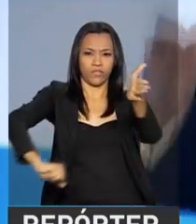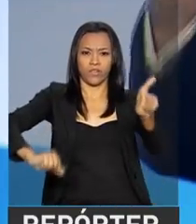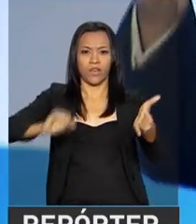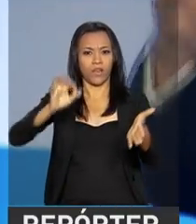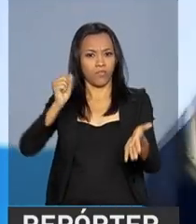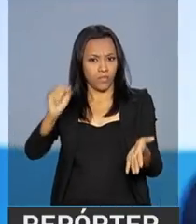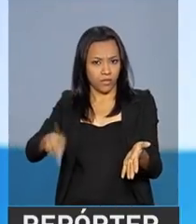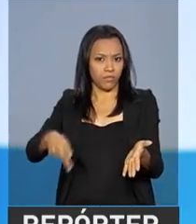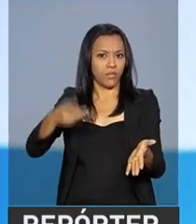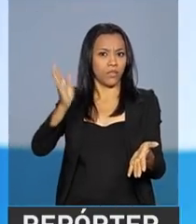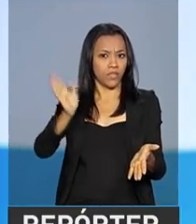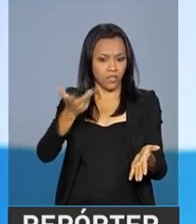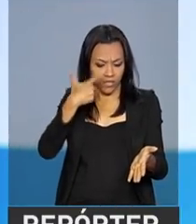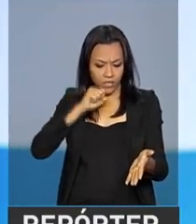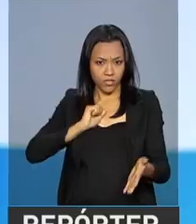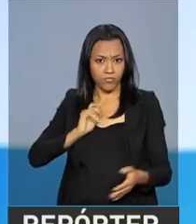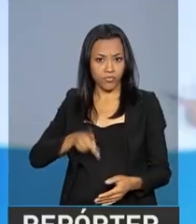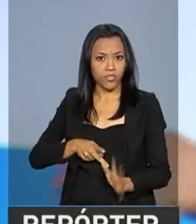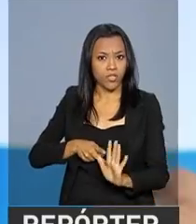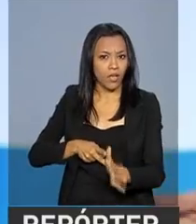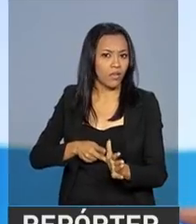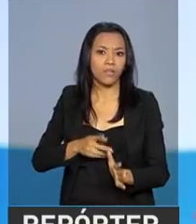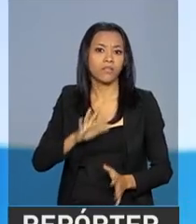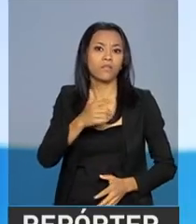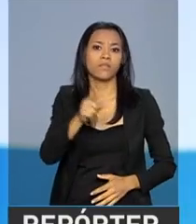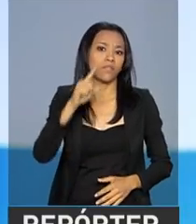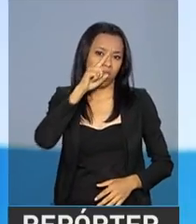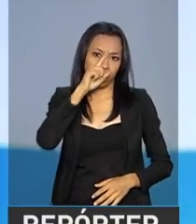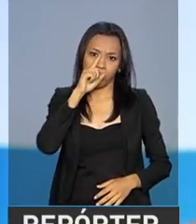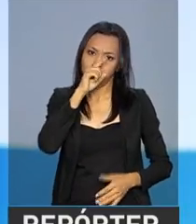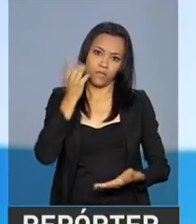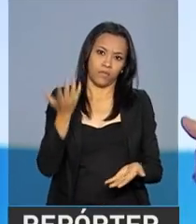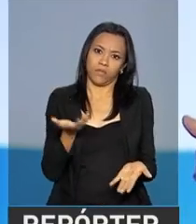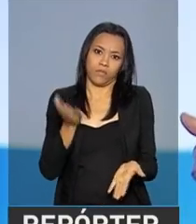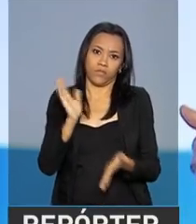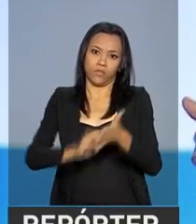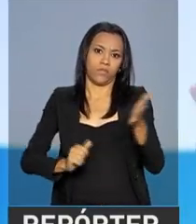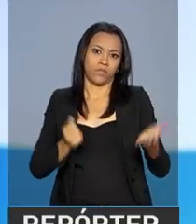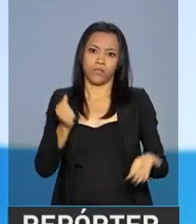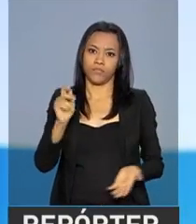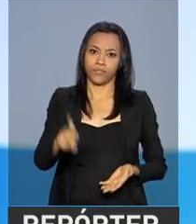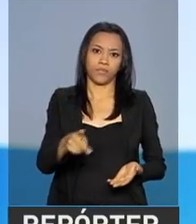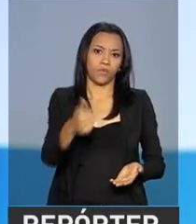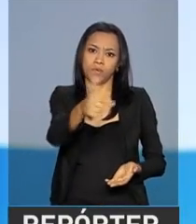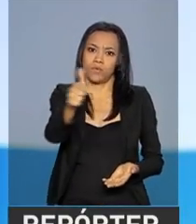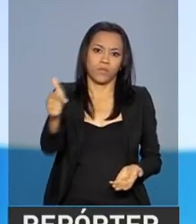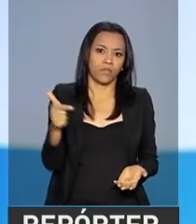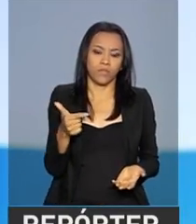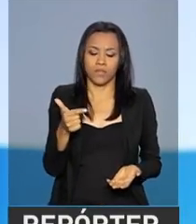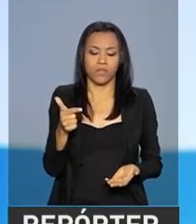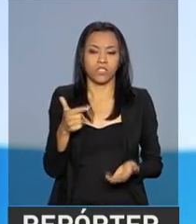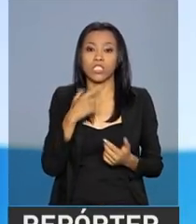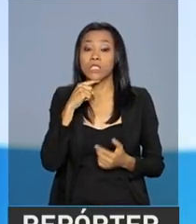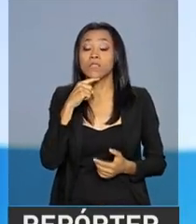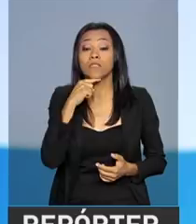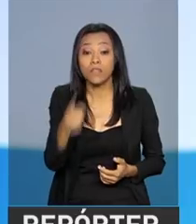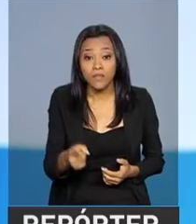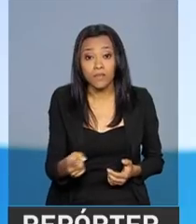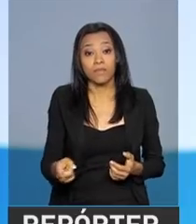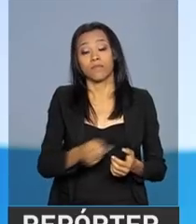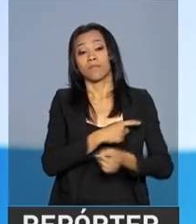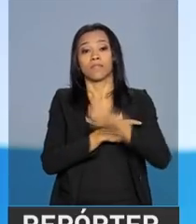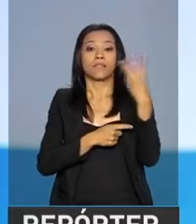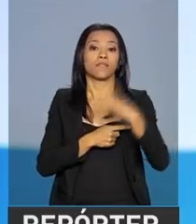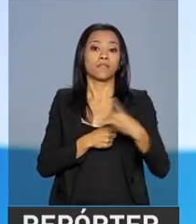daqueles que estão aposentados não há isso absolutamente nada disso primeiro lugar não se tira aposentadoria de ninguém o terceiro ponto